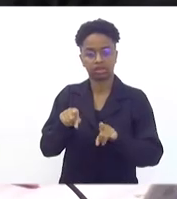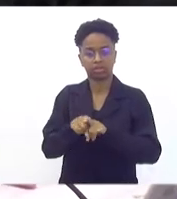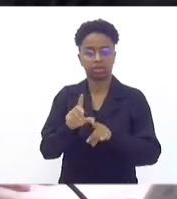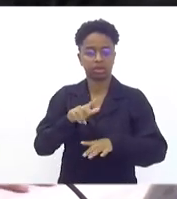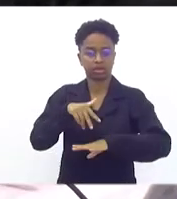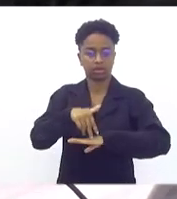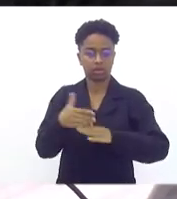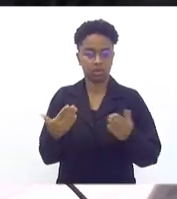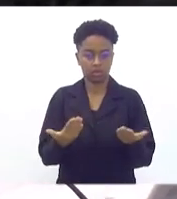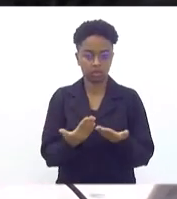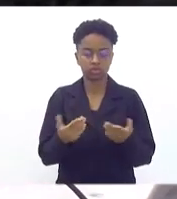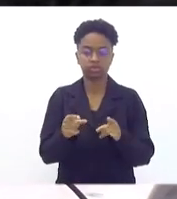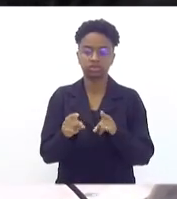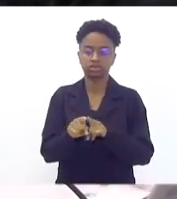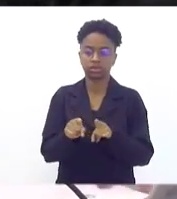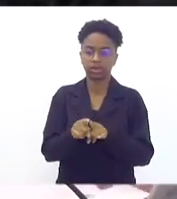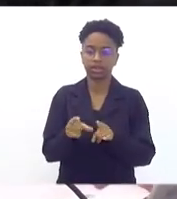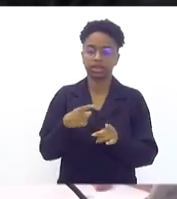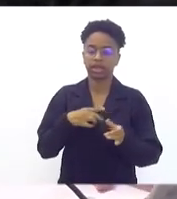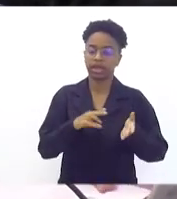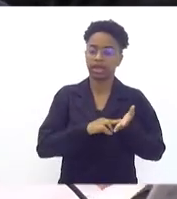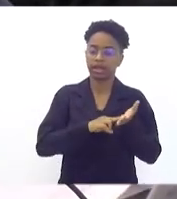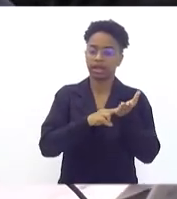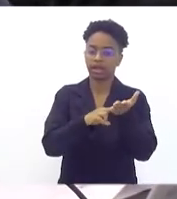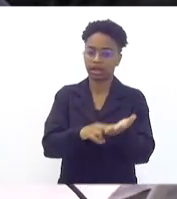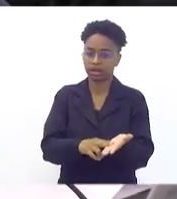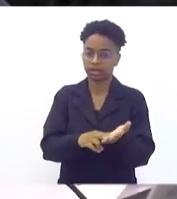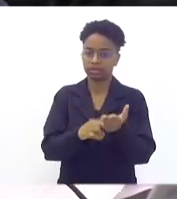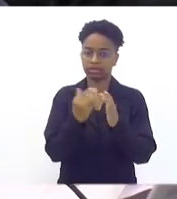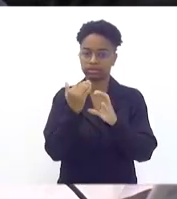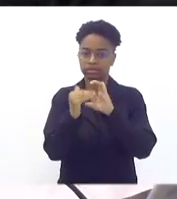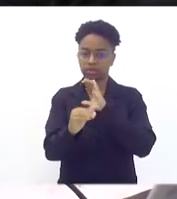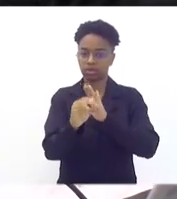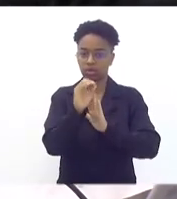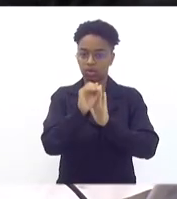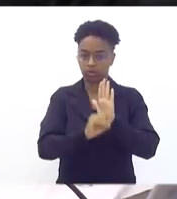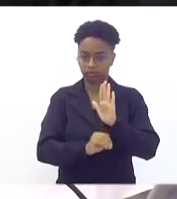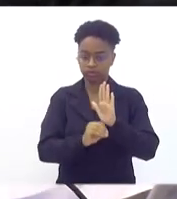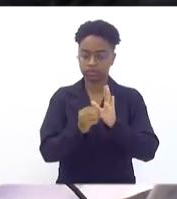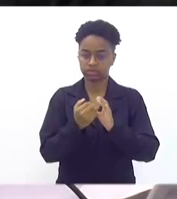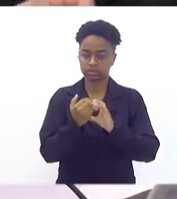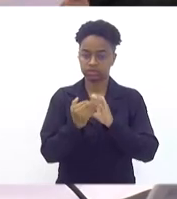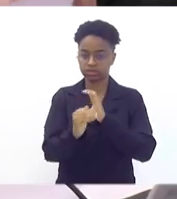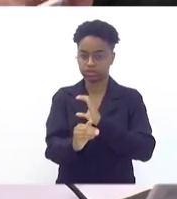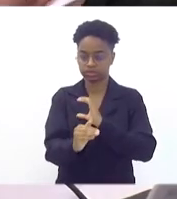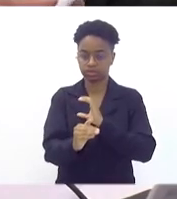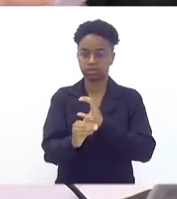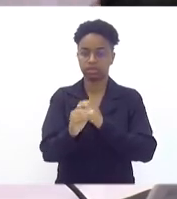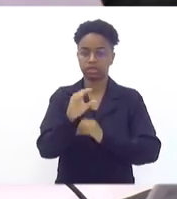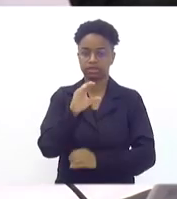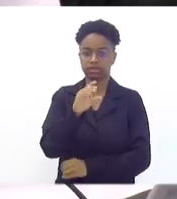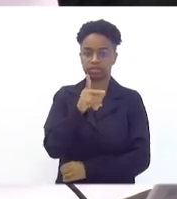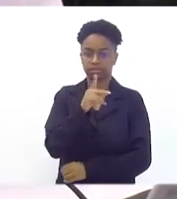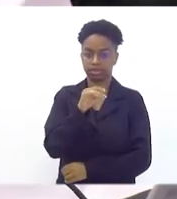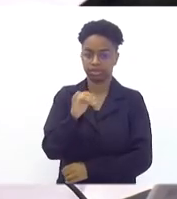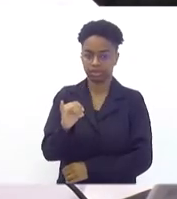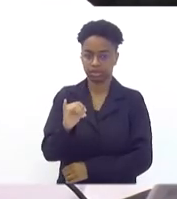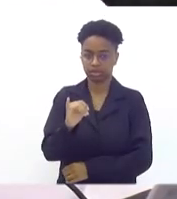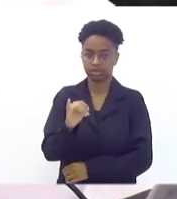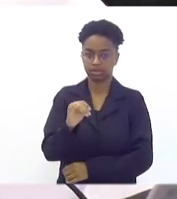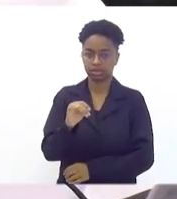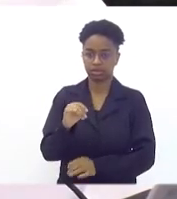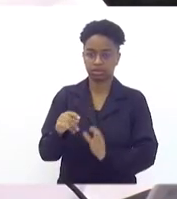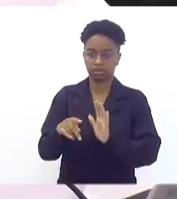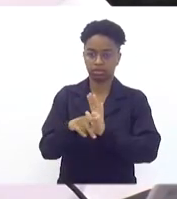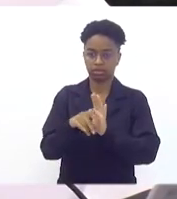através dele uma carta endereçada um ofício interessada a CPI da Lavra